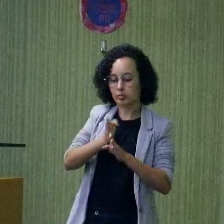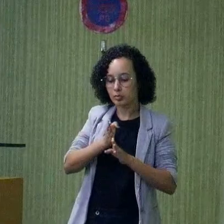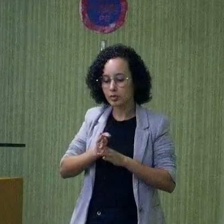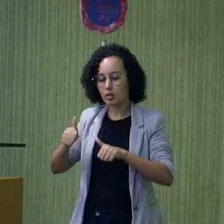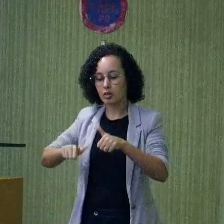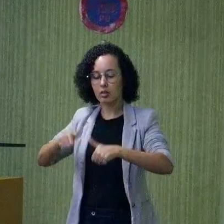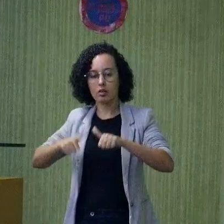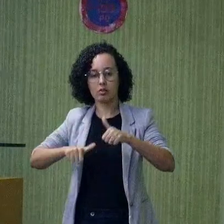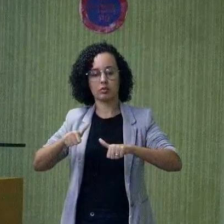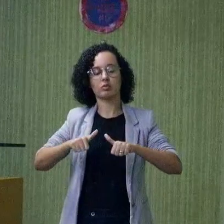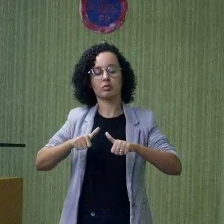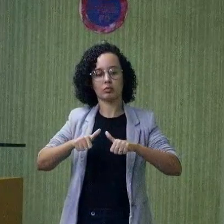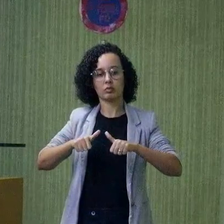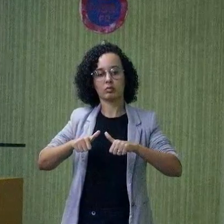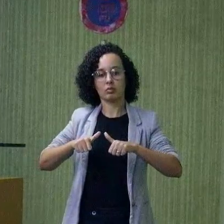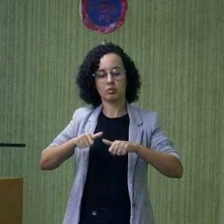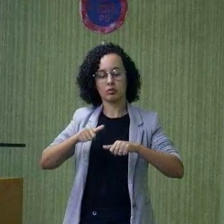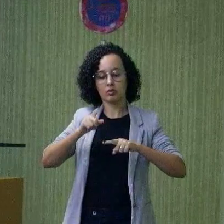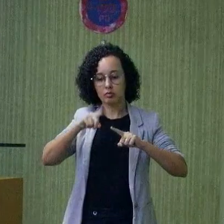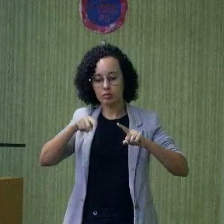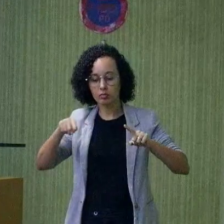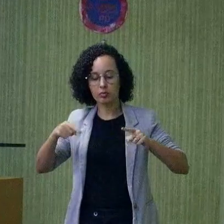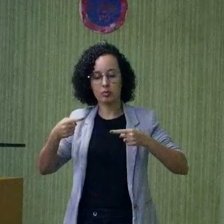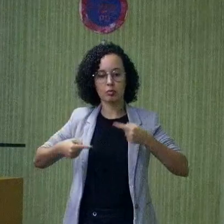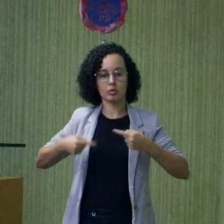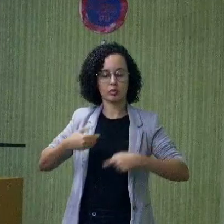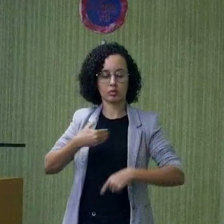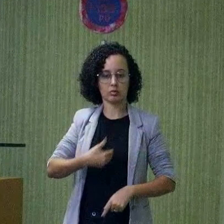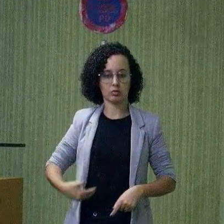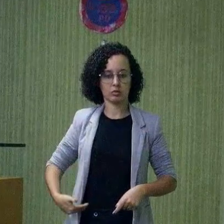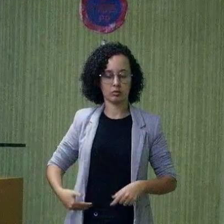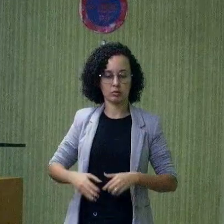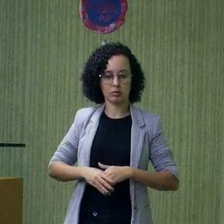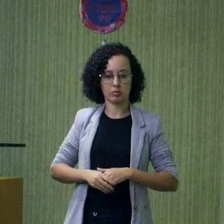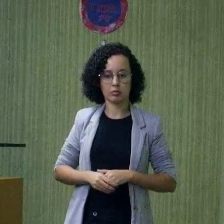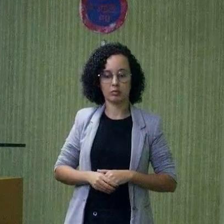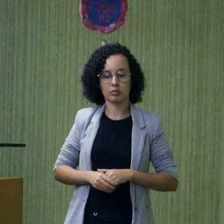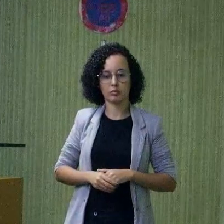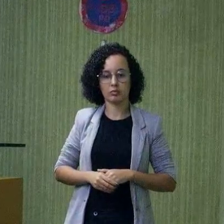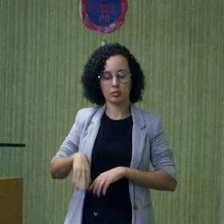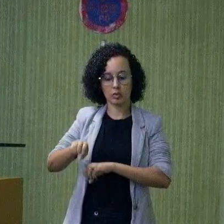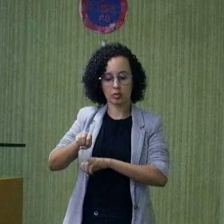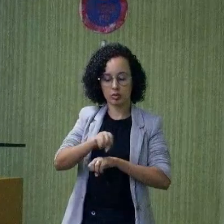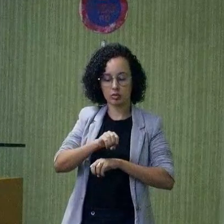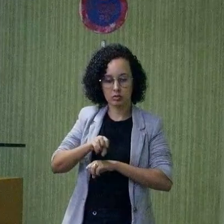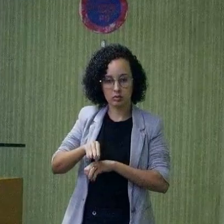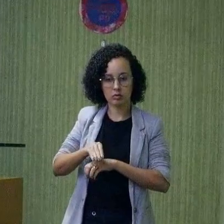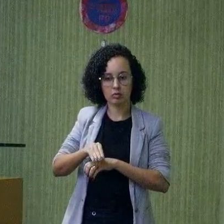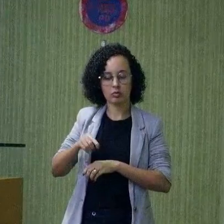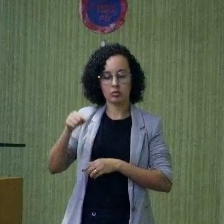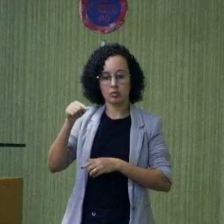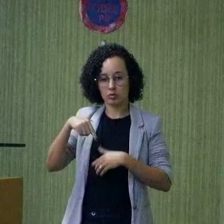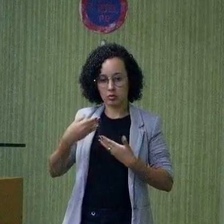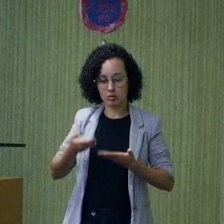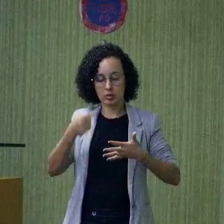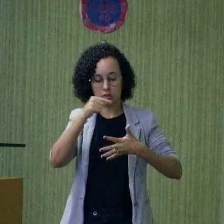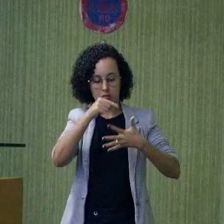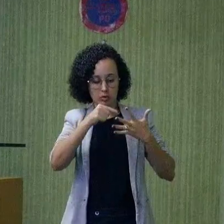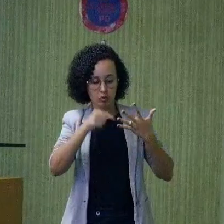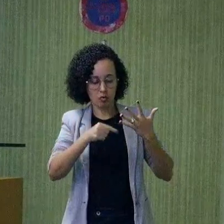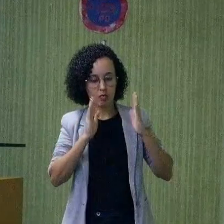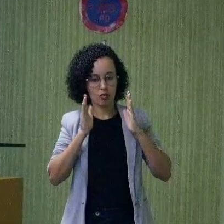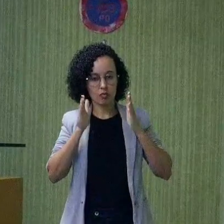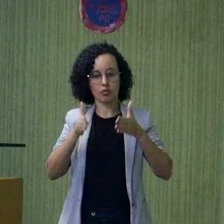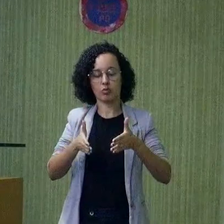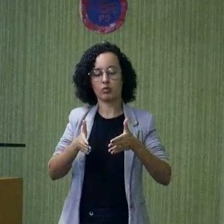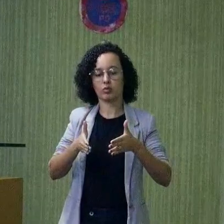na formulação de políticas educacionais então a a essa diretriz traz né o foco né